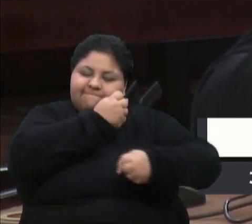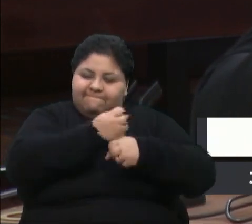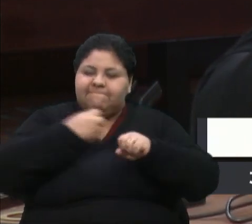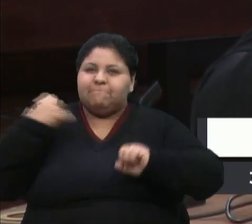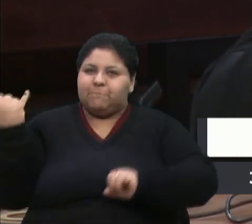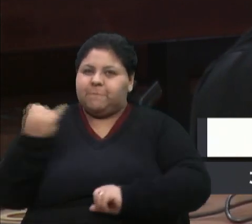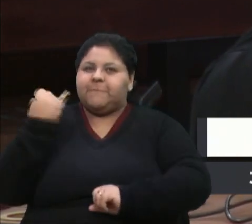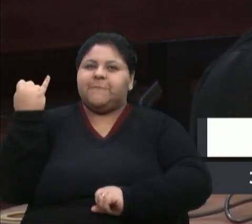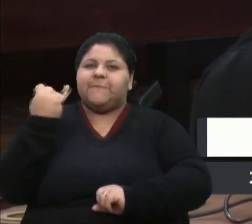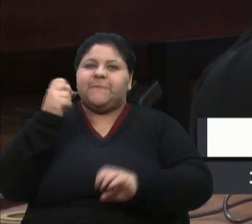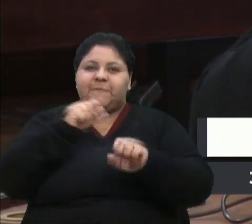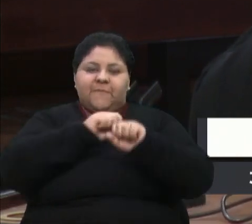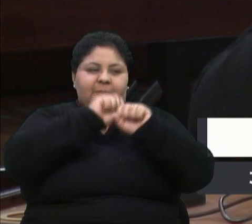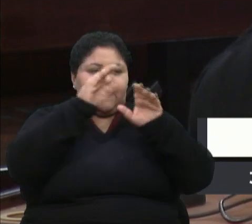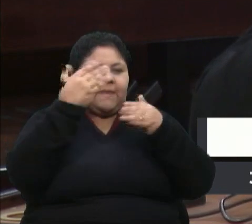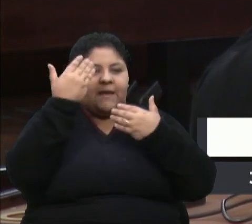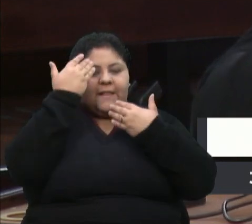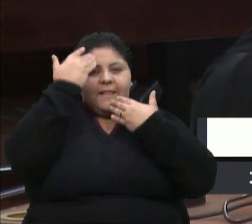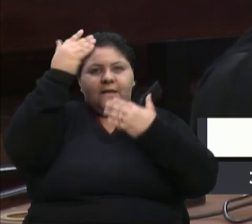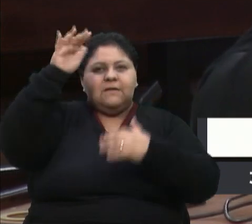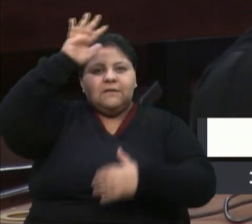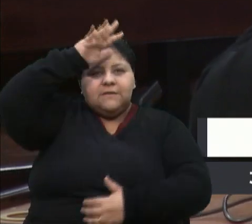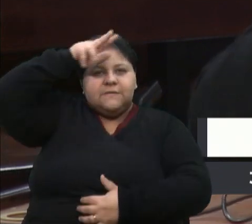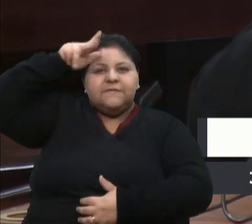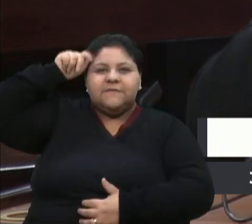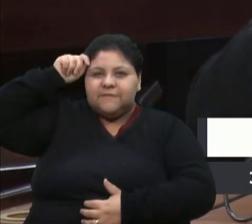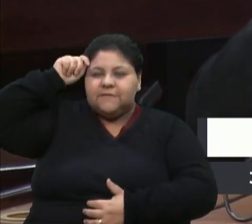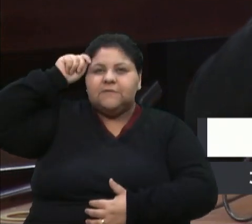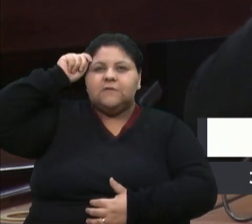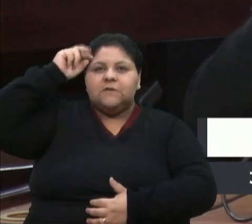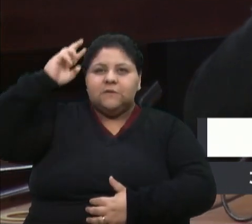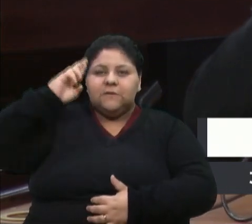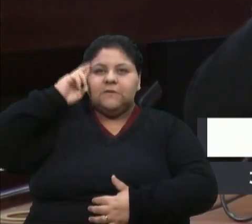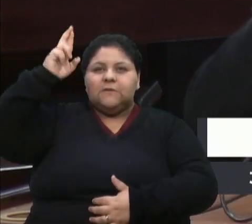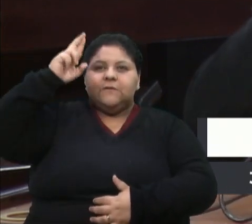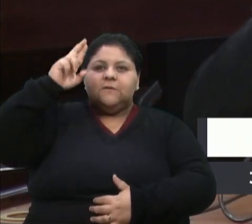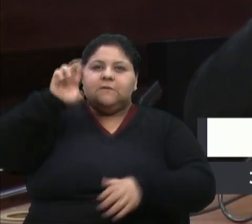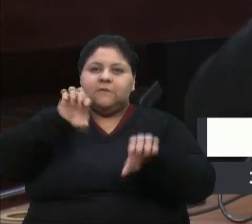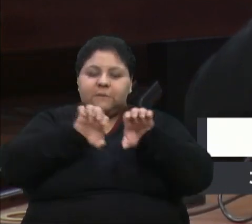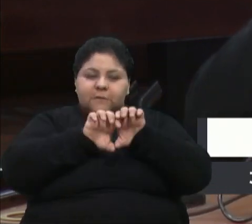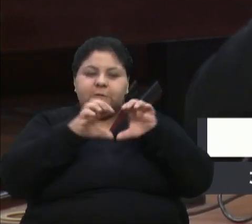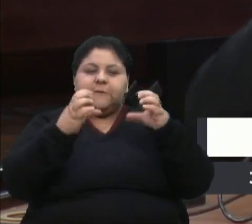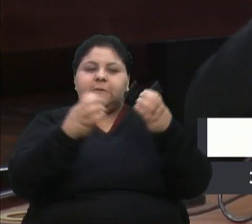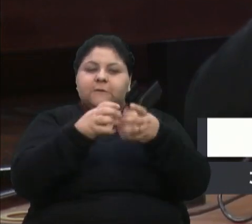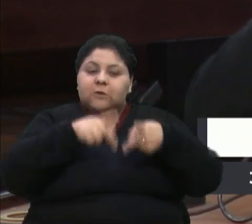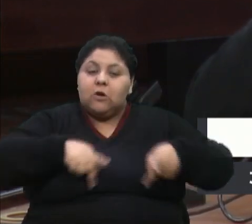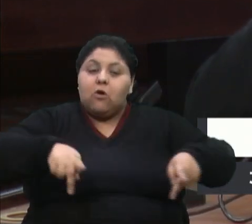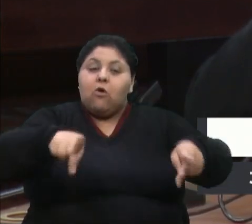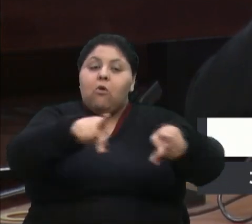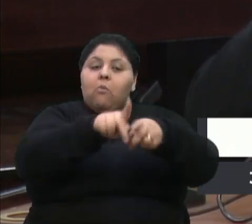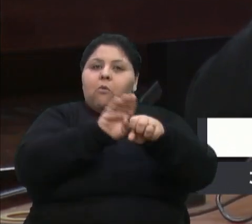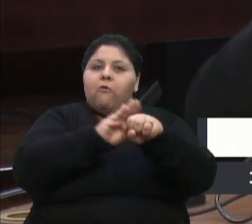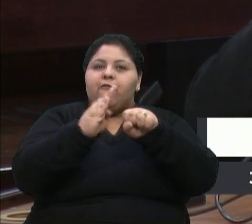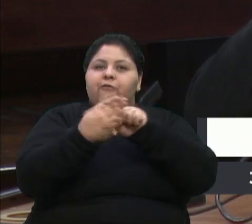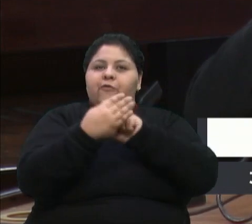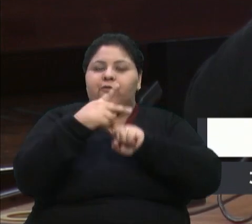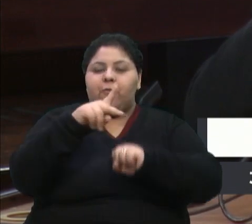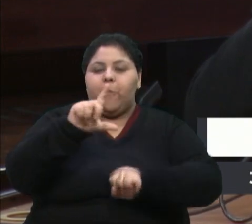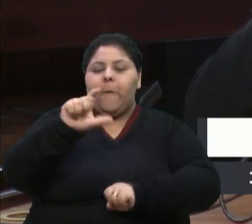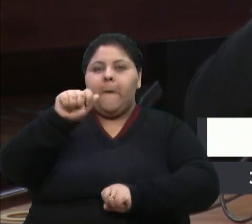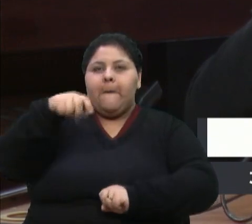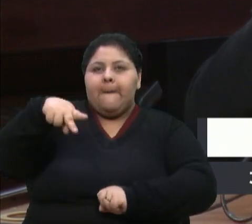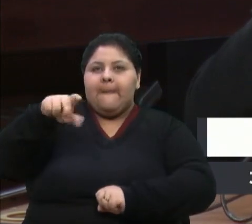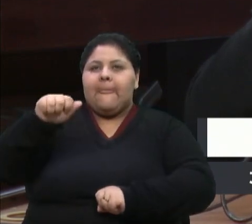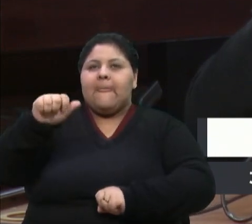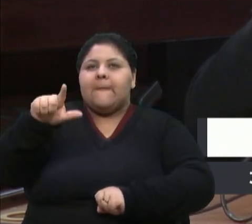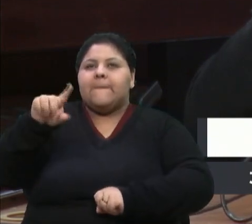E, claro, agradecendo os presidentes, as lideranças comunitárias, povo do bairro Planalto, todos esses que estão